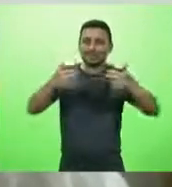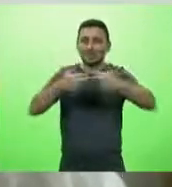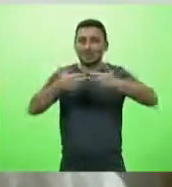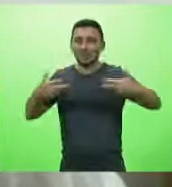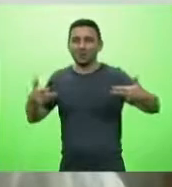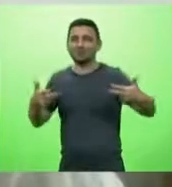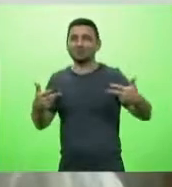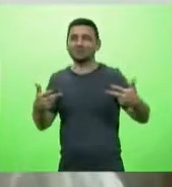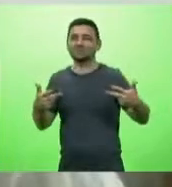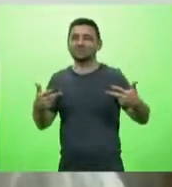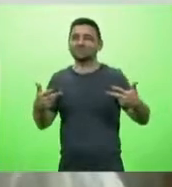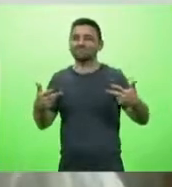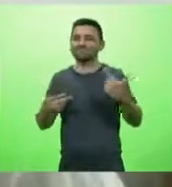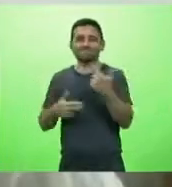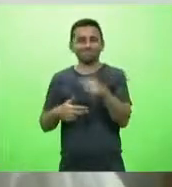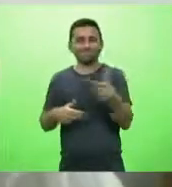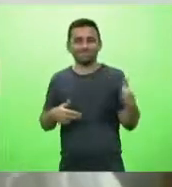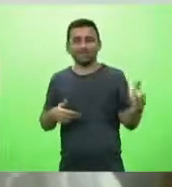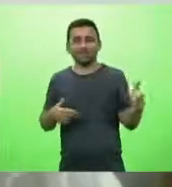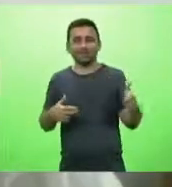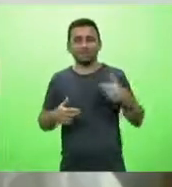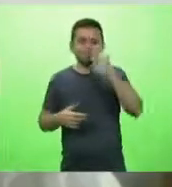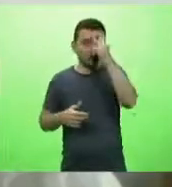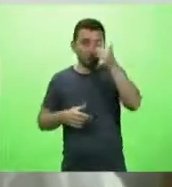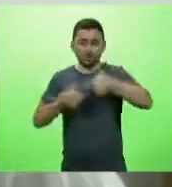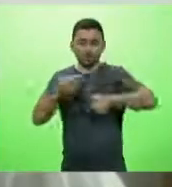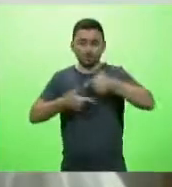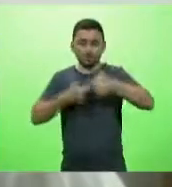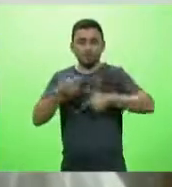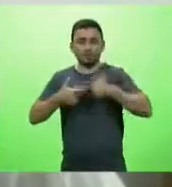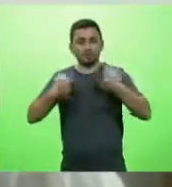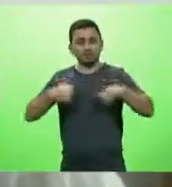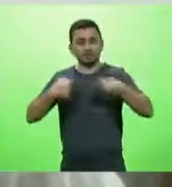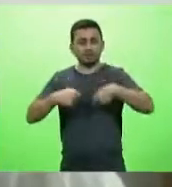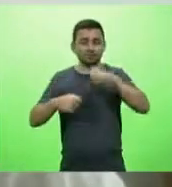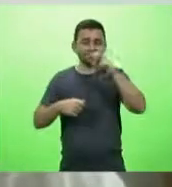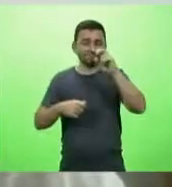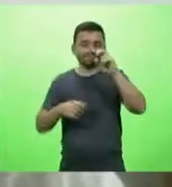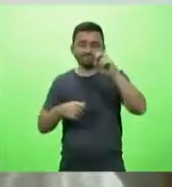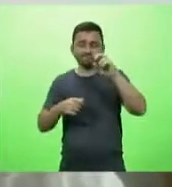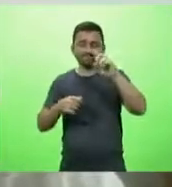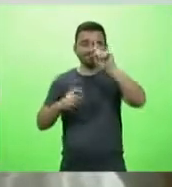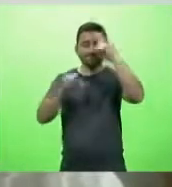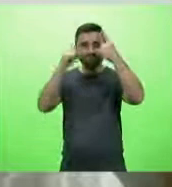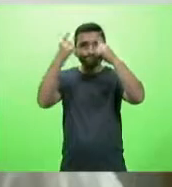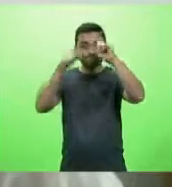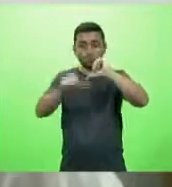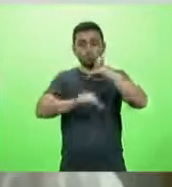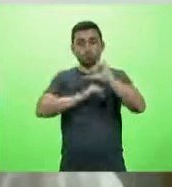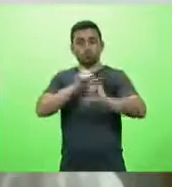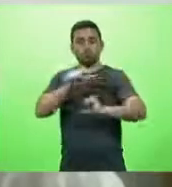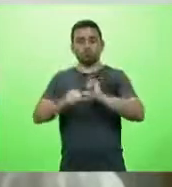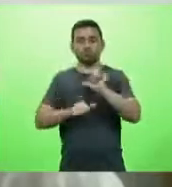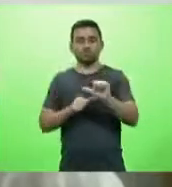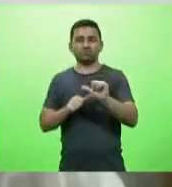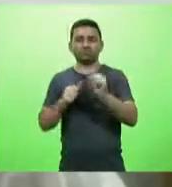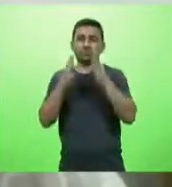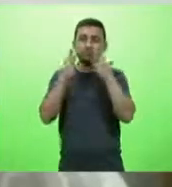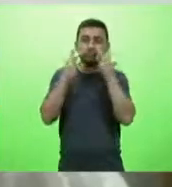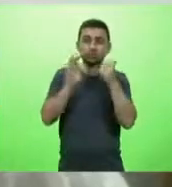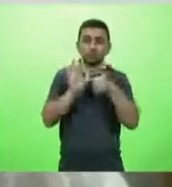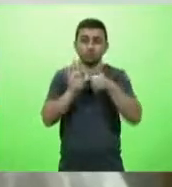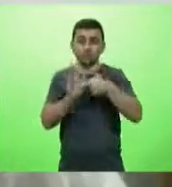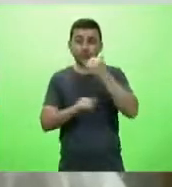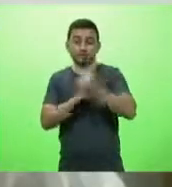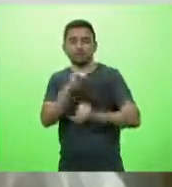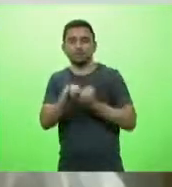mais que os trabalhadores da cultura se reinventaram e estão numa condição de muitas apresentações